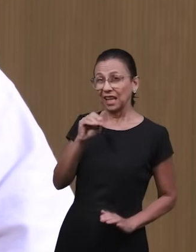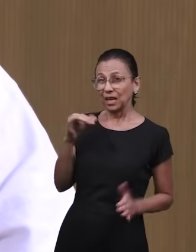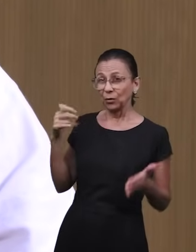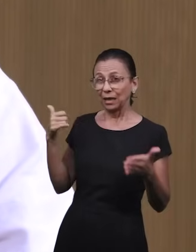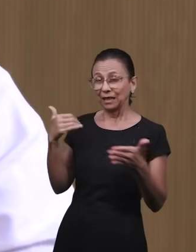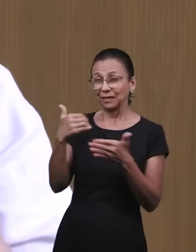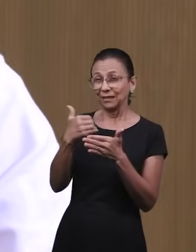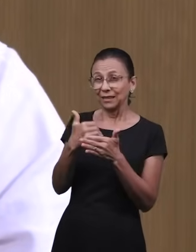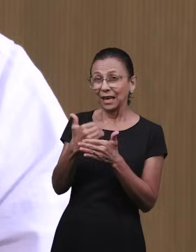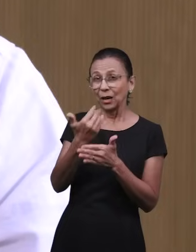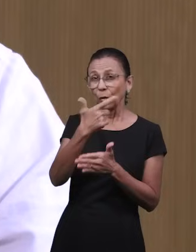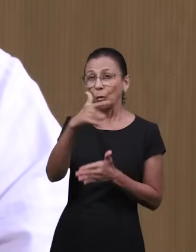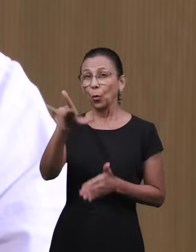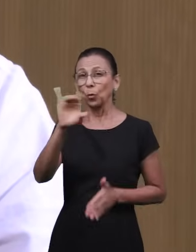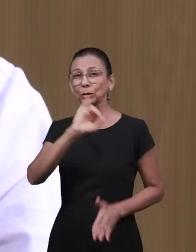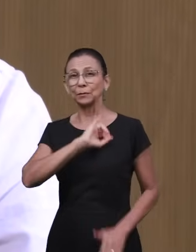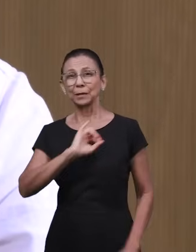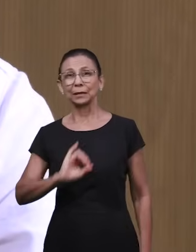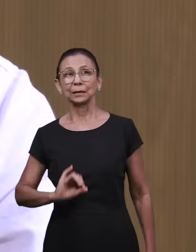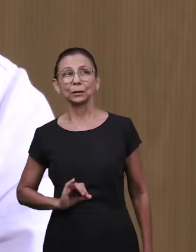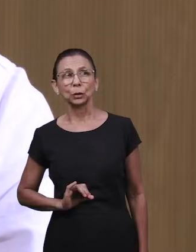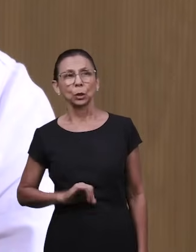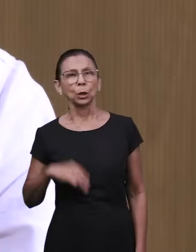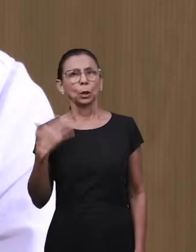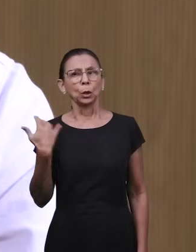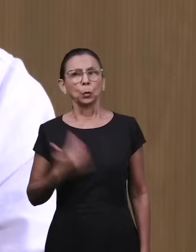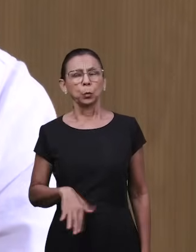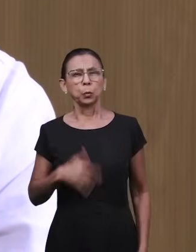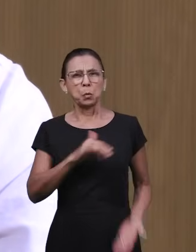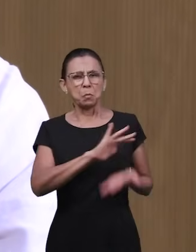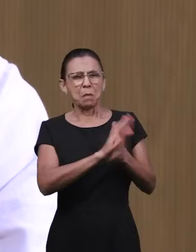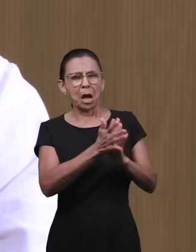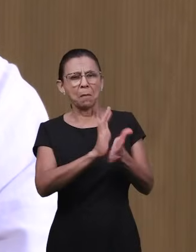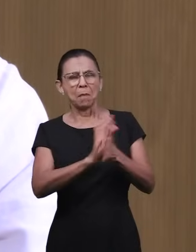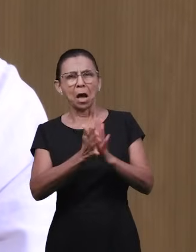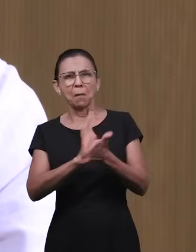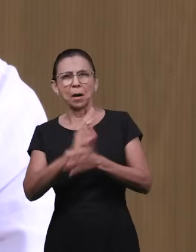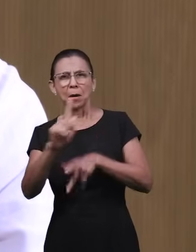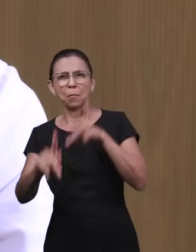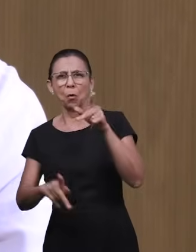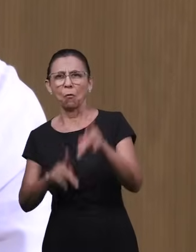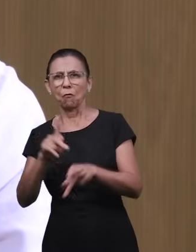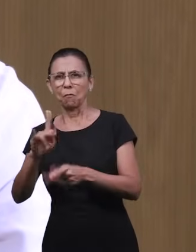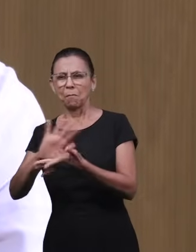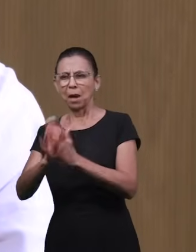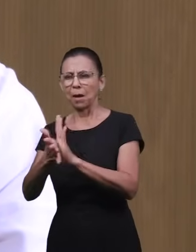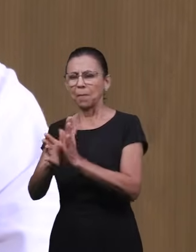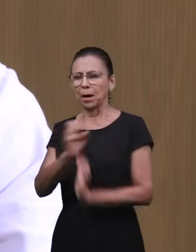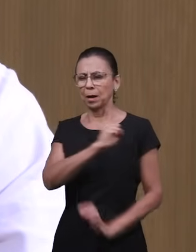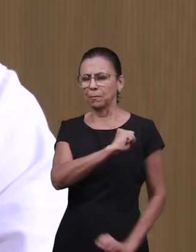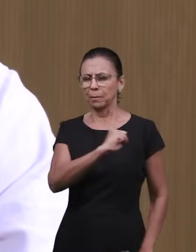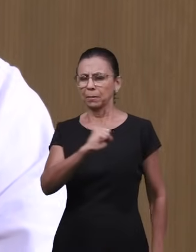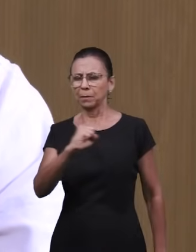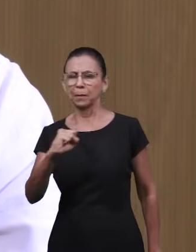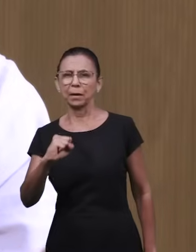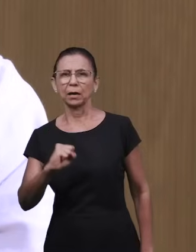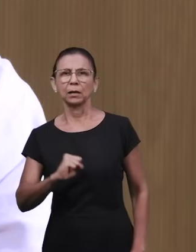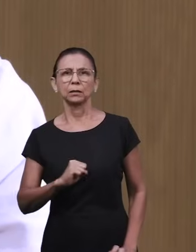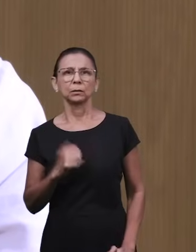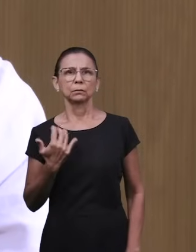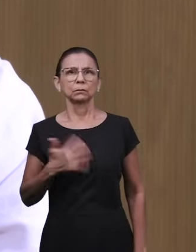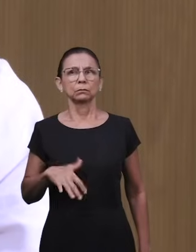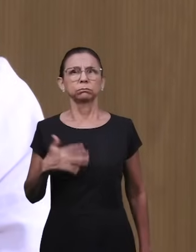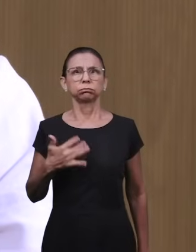até Diocleciano. Então foram 10 ondas em que muitos massacres foram vividos pelos cristãos.